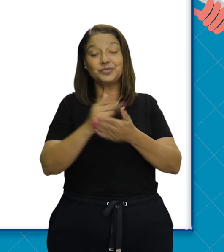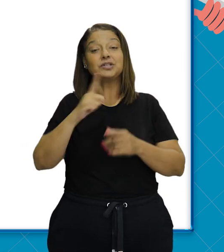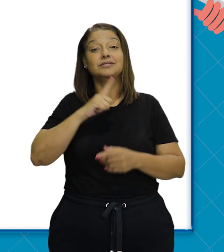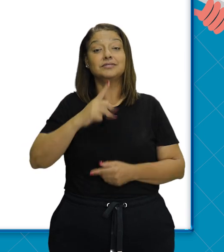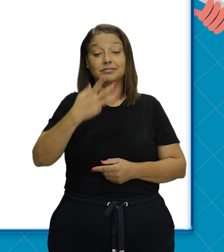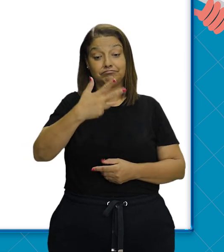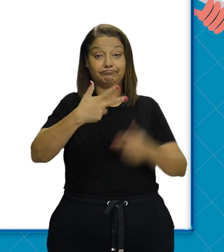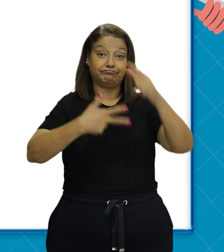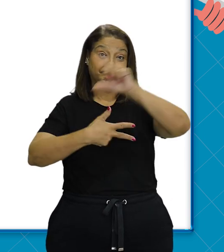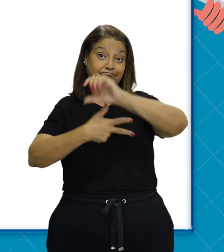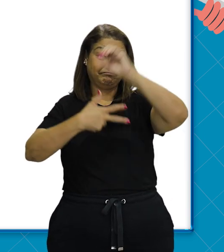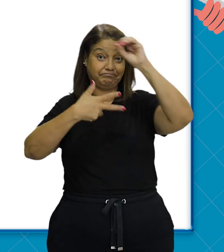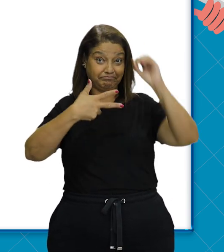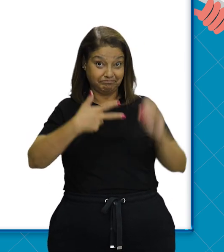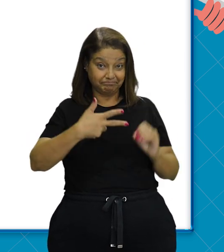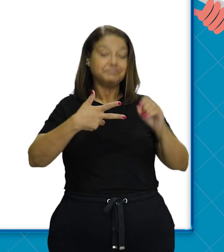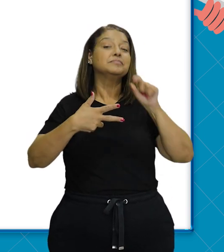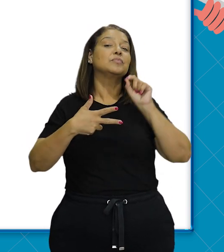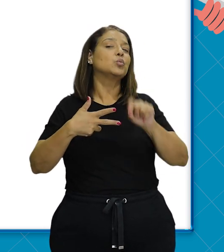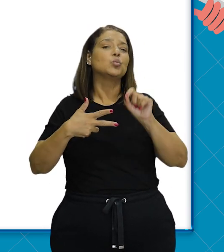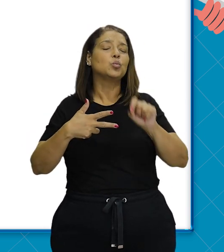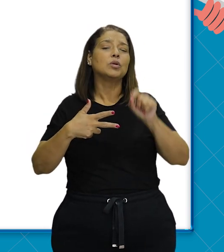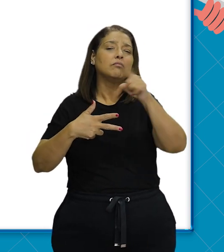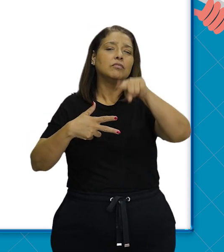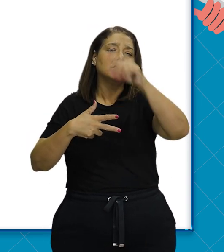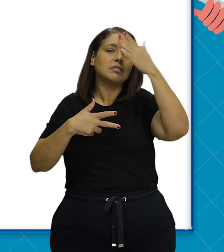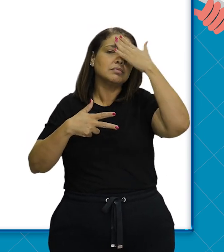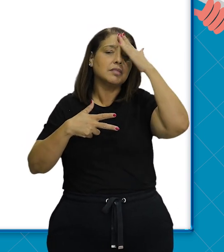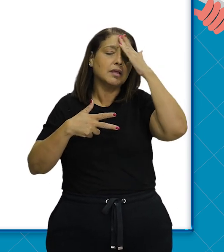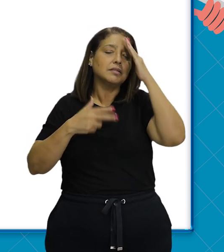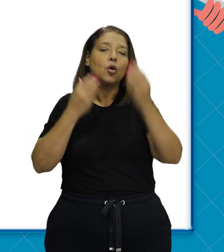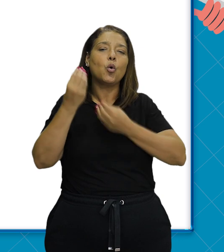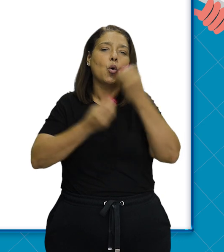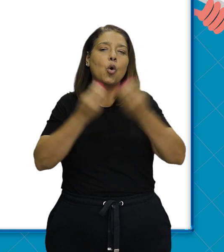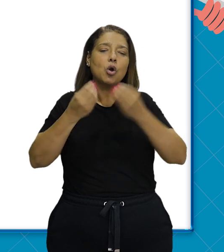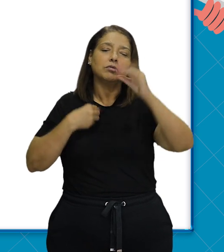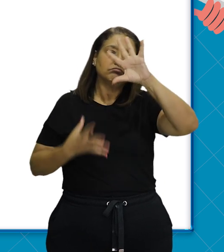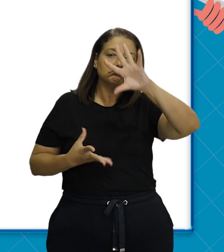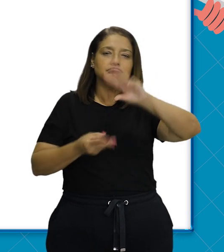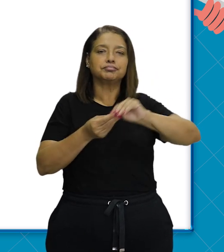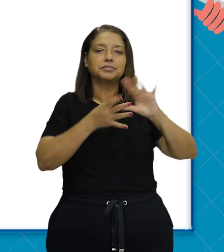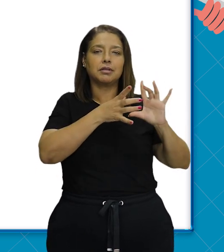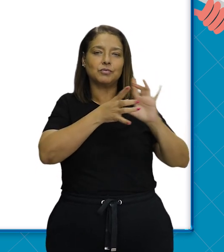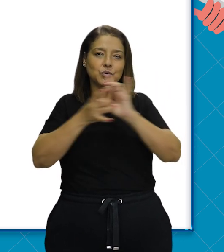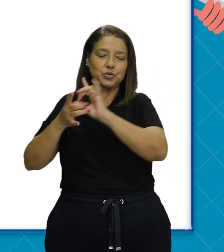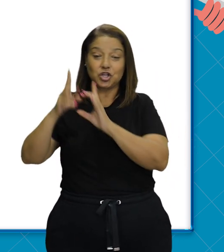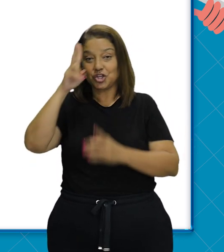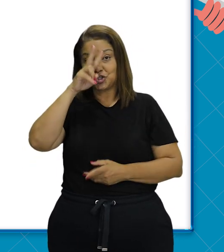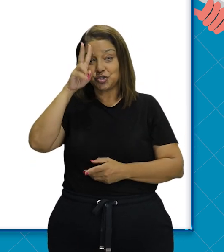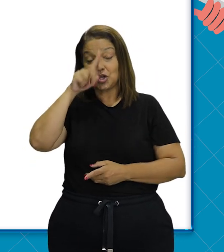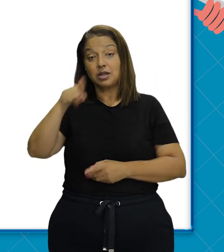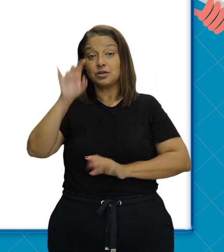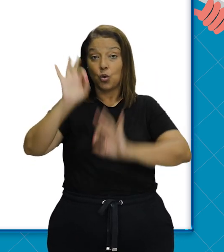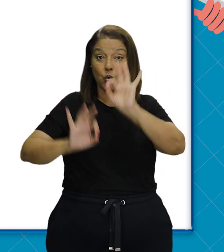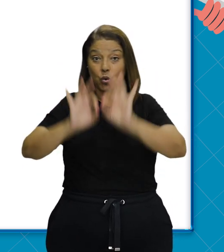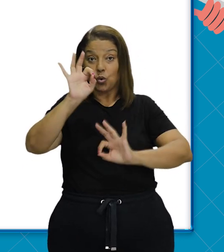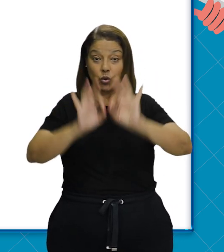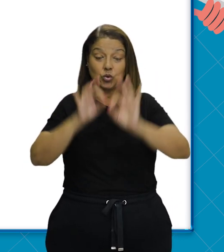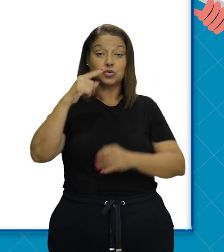3 poderes. E para você entender isso aí certinho, vamos fazer uma breve contextualização histórica, pois essa